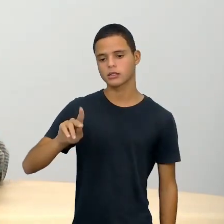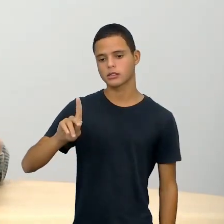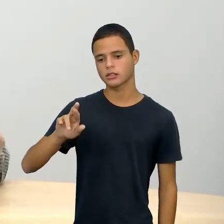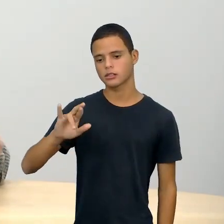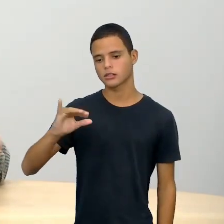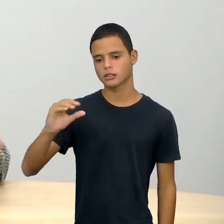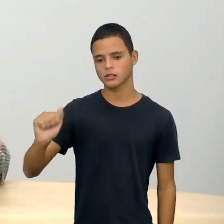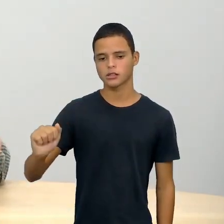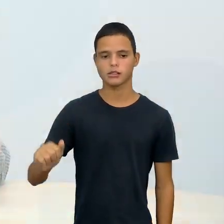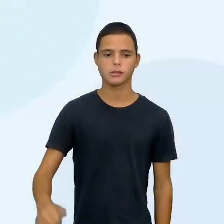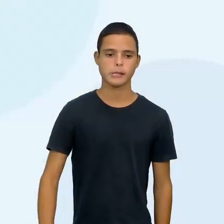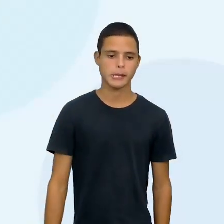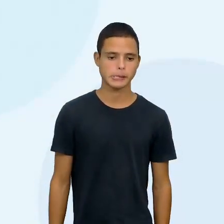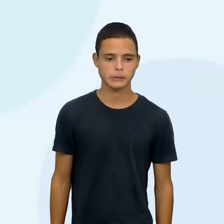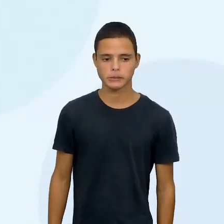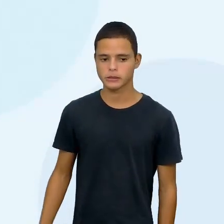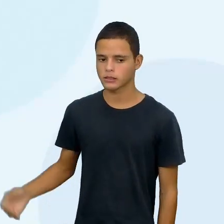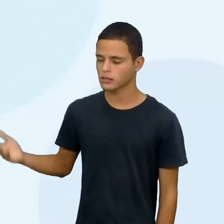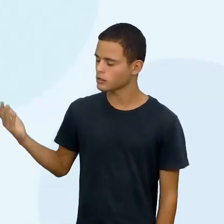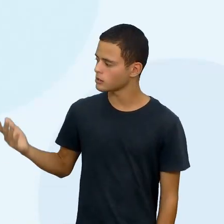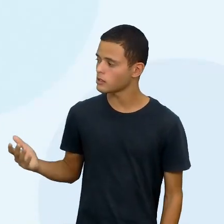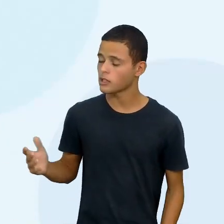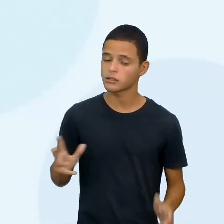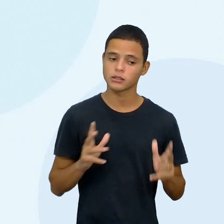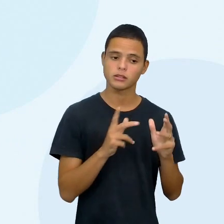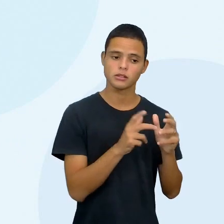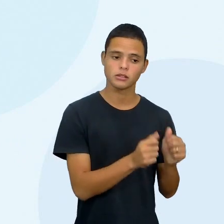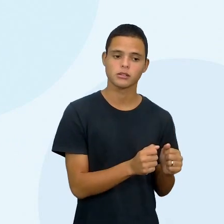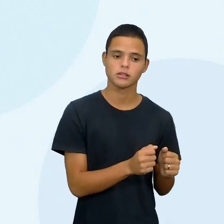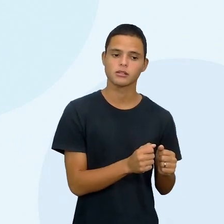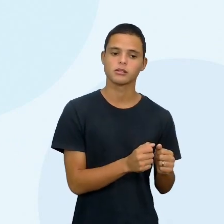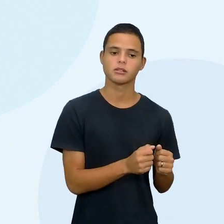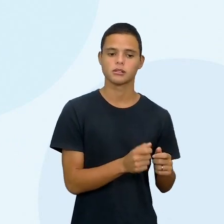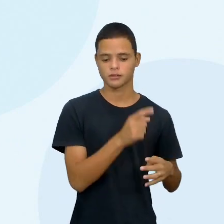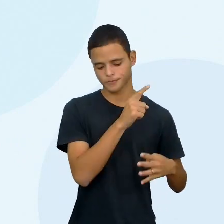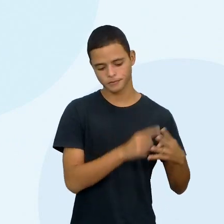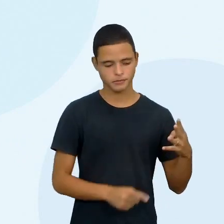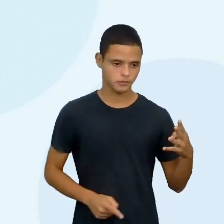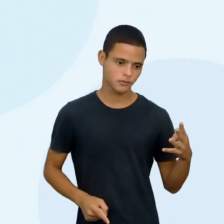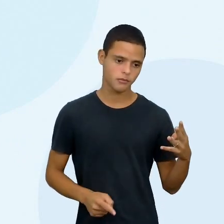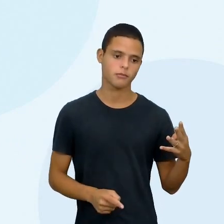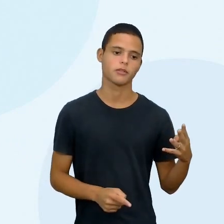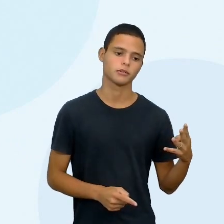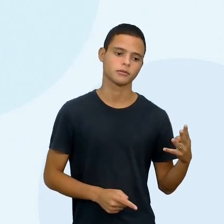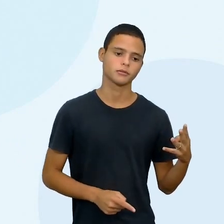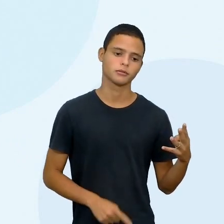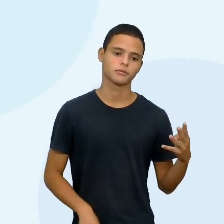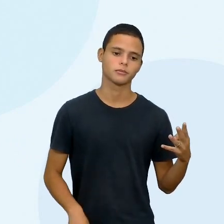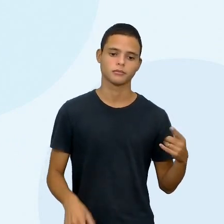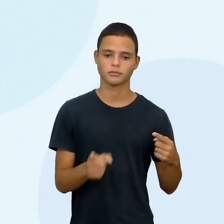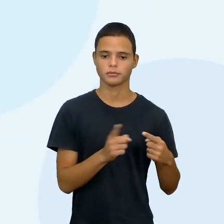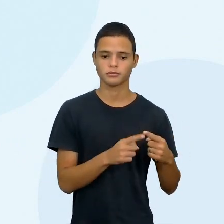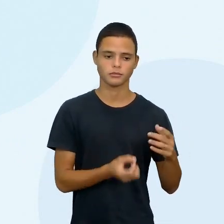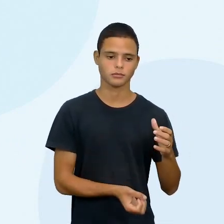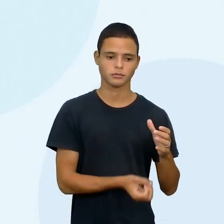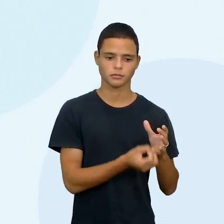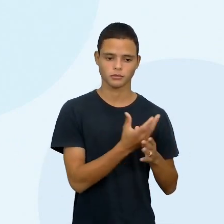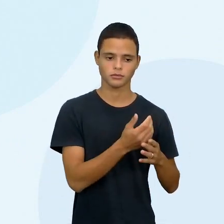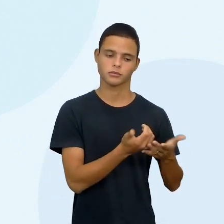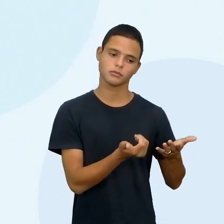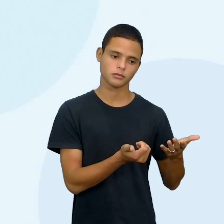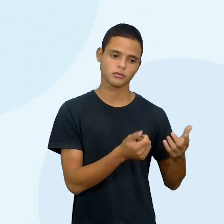um pouquinho da rubrica. Em geral, ela inclui 4 elementos. A criação geral da